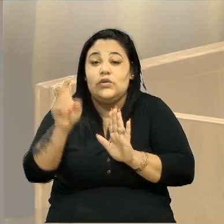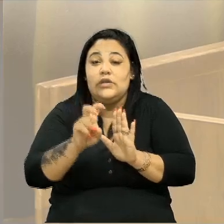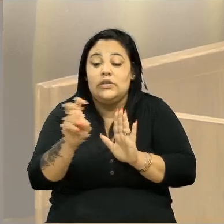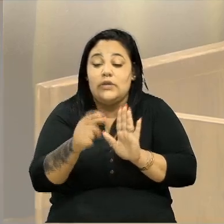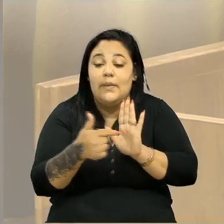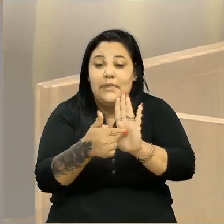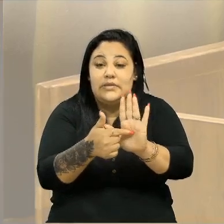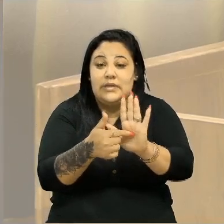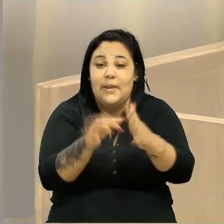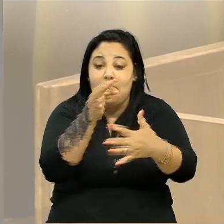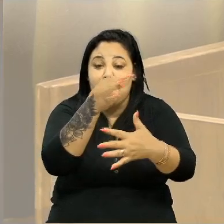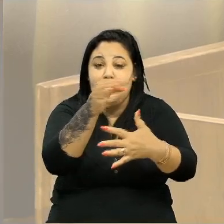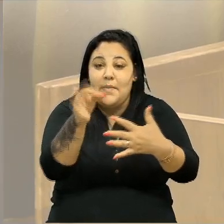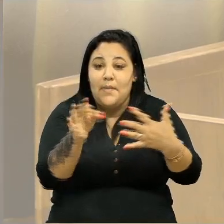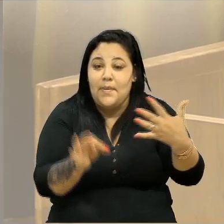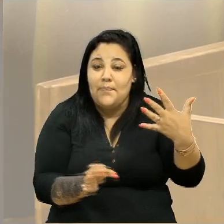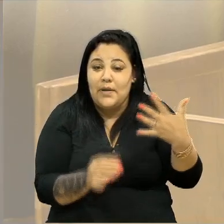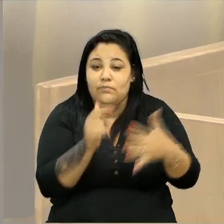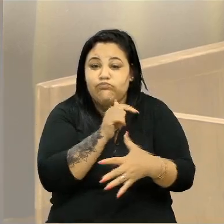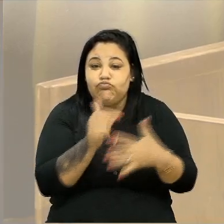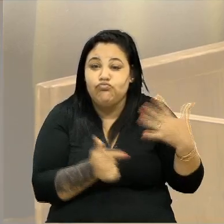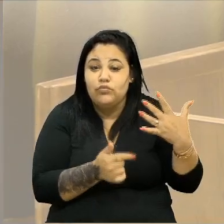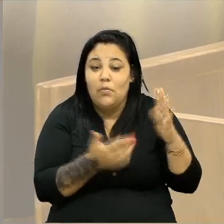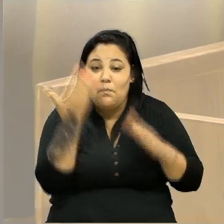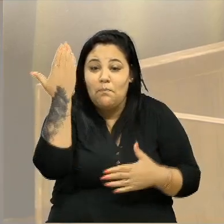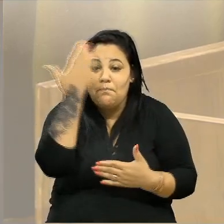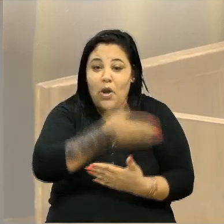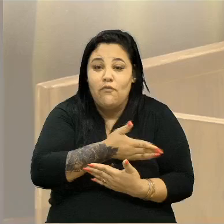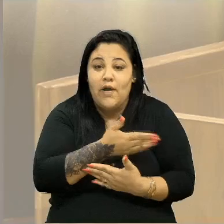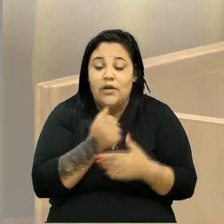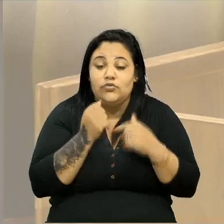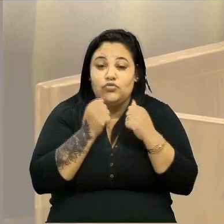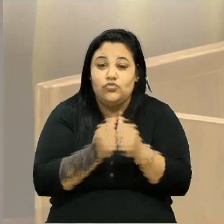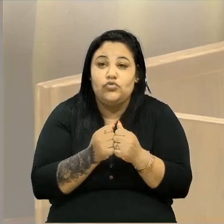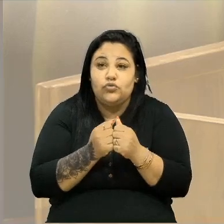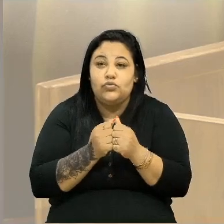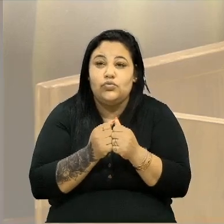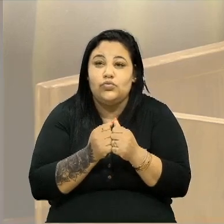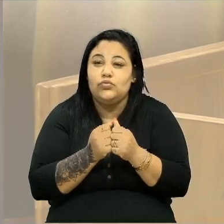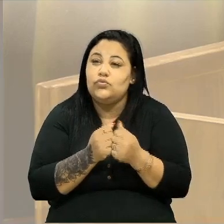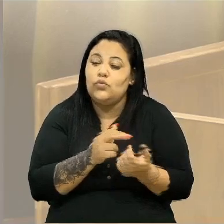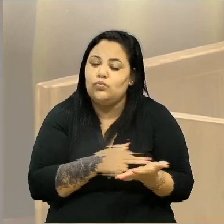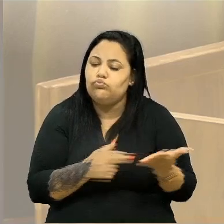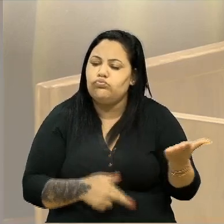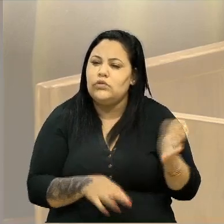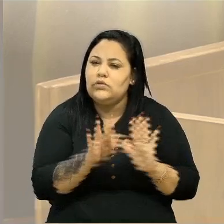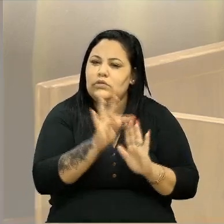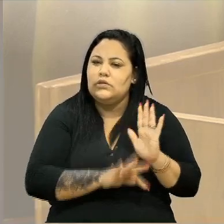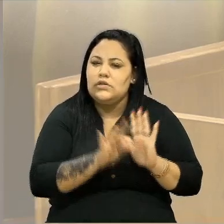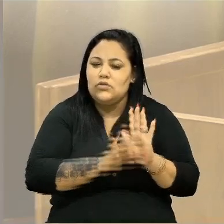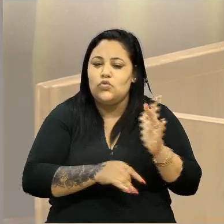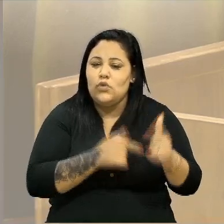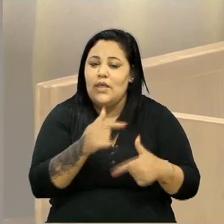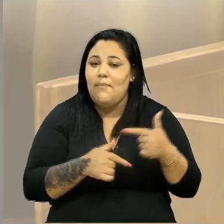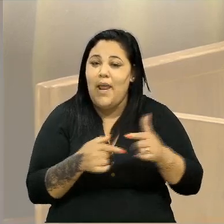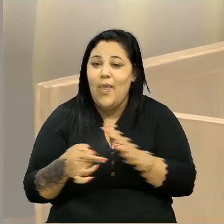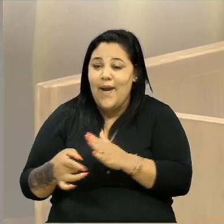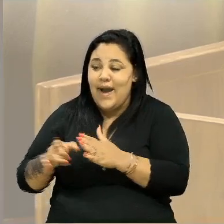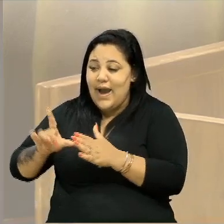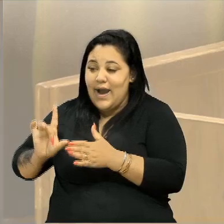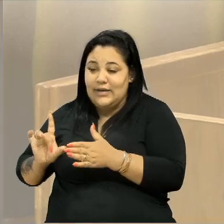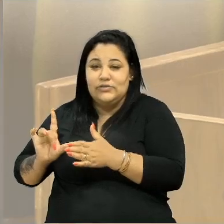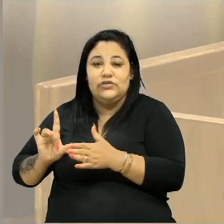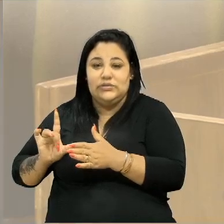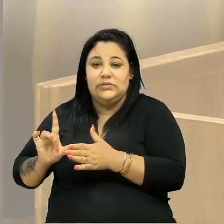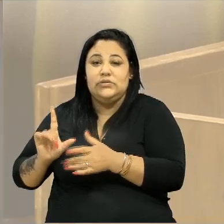requisitos para essa concessão, inclusive, comprovar, mediante a apresentação de relatórios circunstanciados, do exercício anterior à formulação do